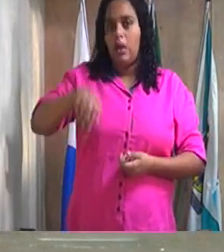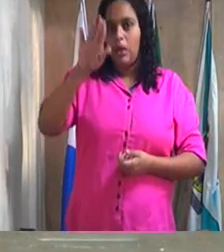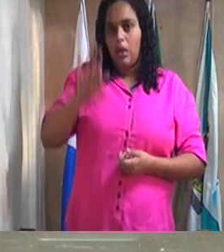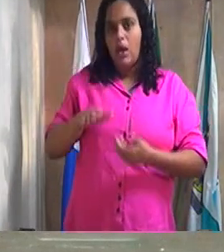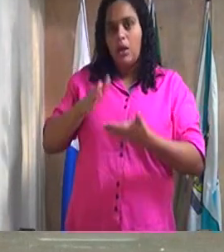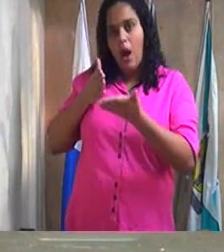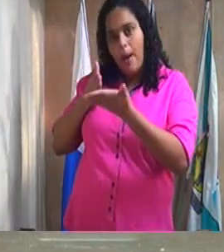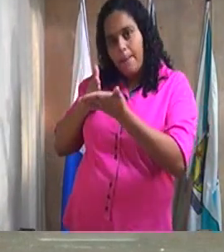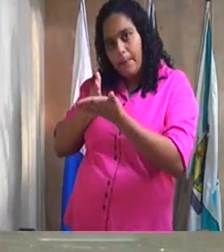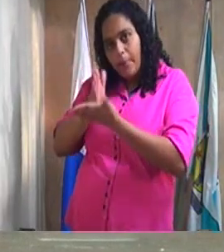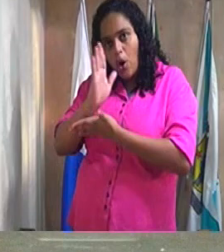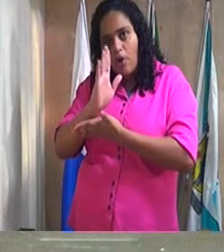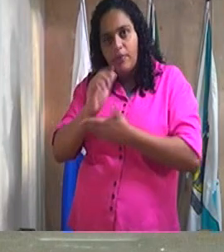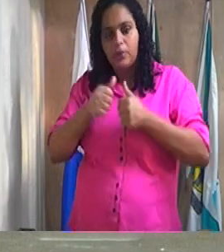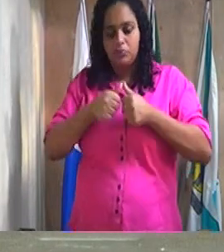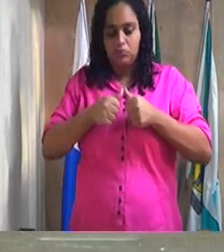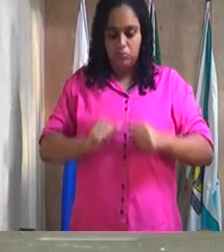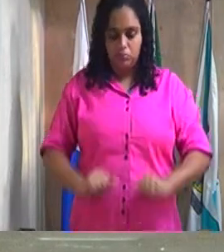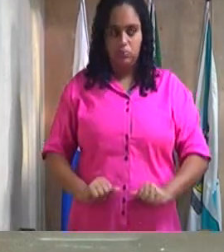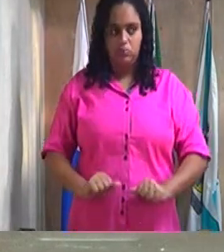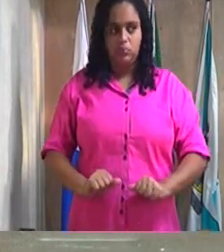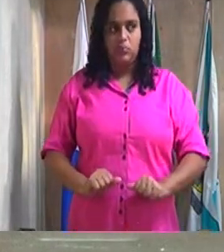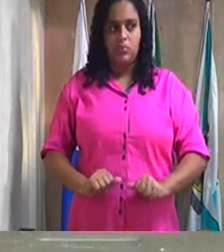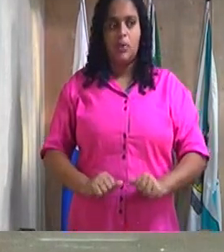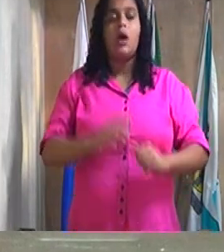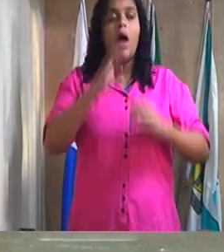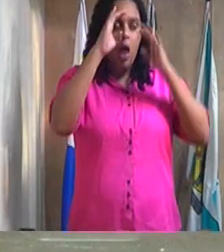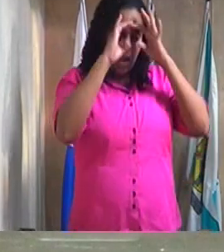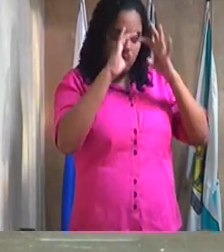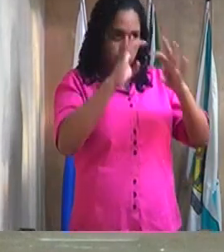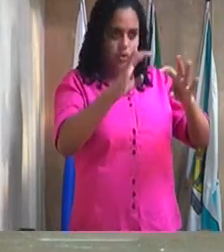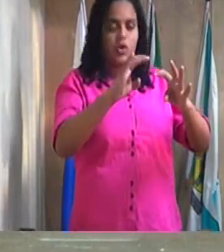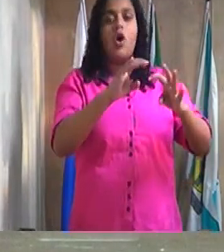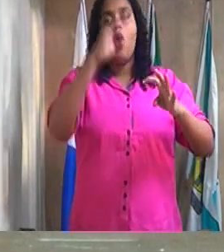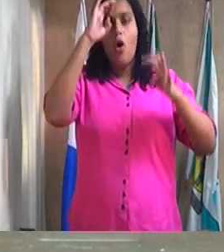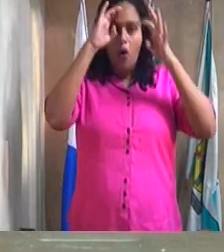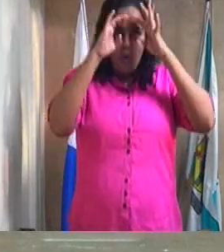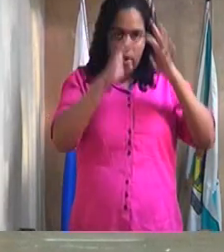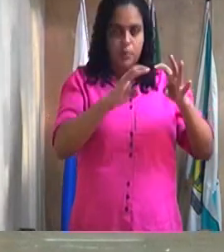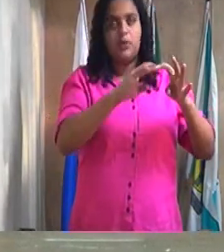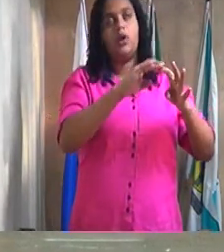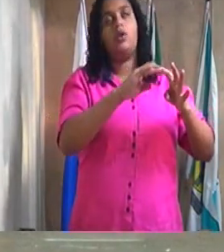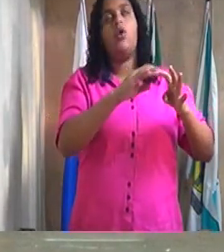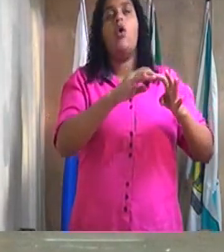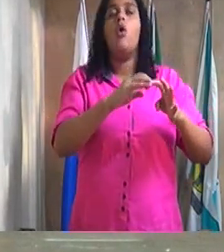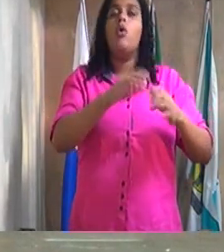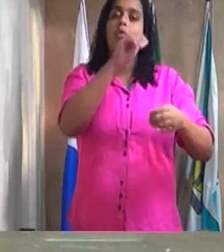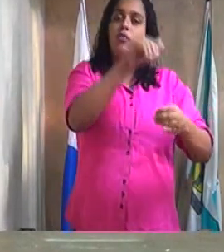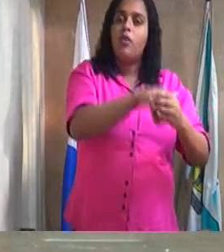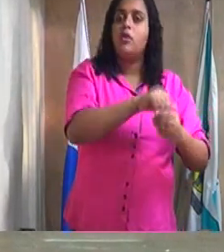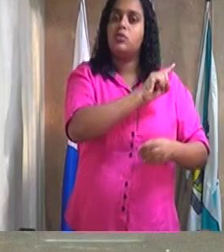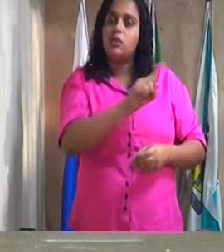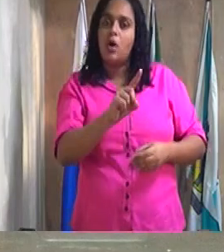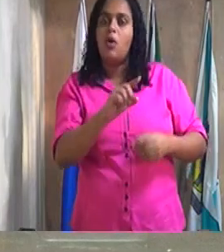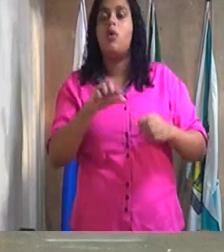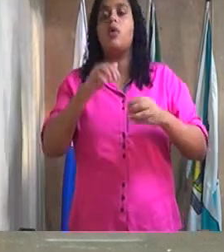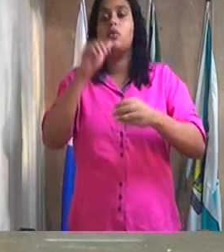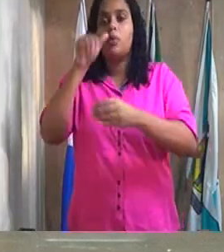aprovam, permaneçam como estão, respeitando o voto contra e também o voto da